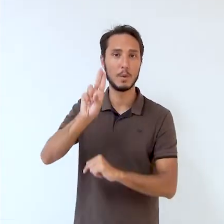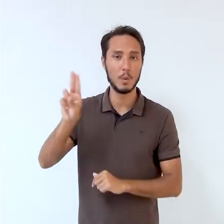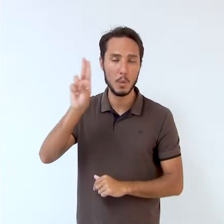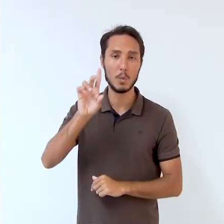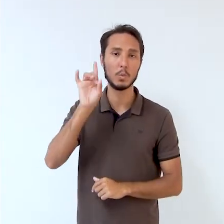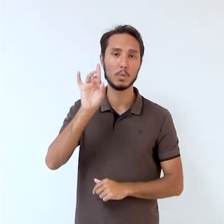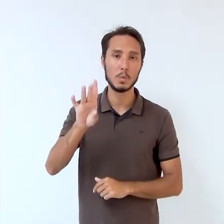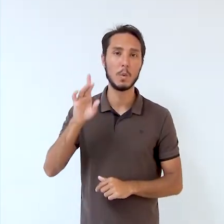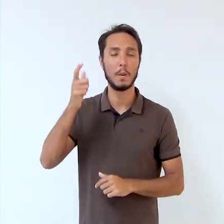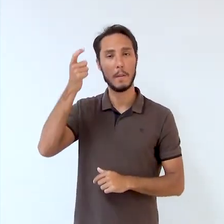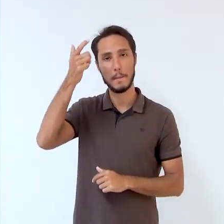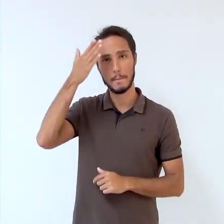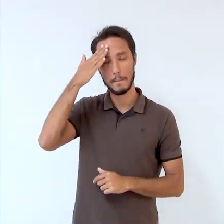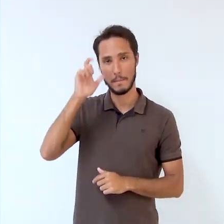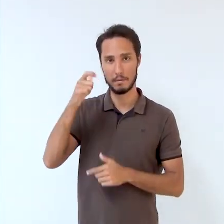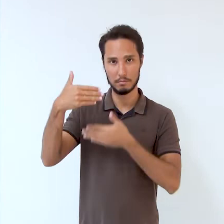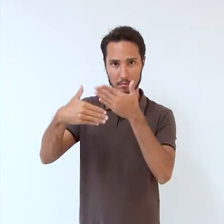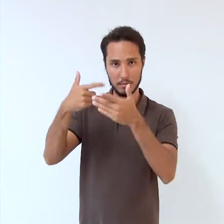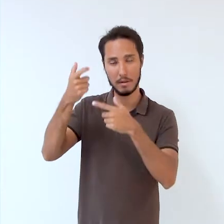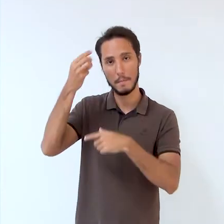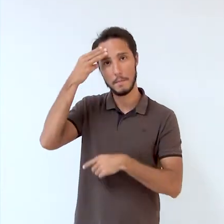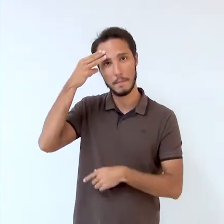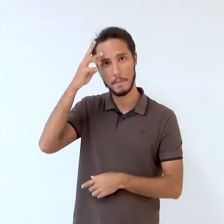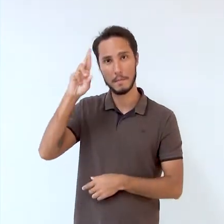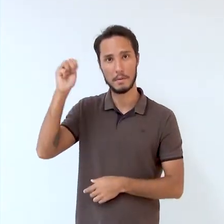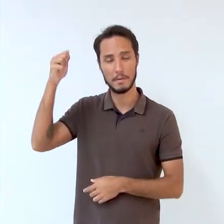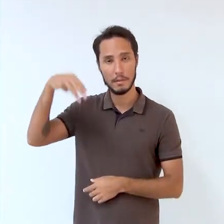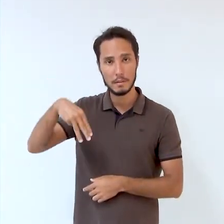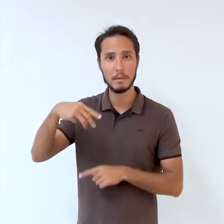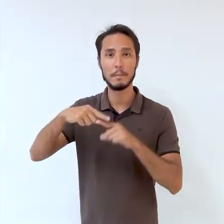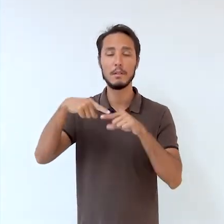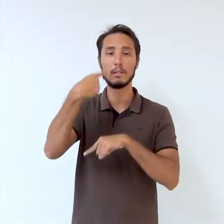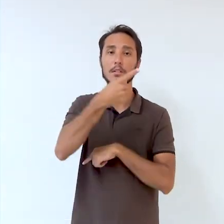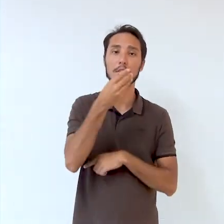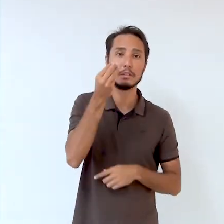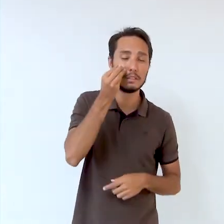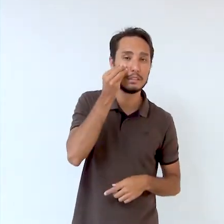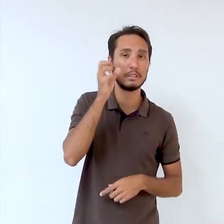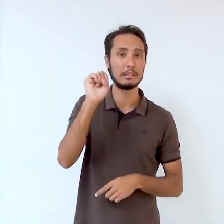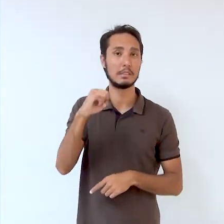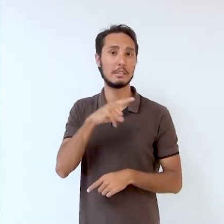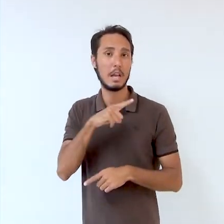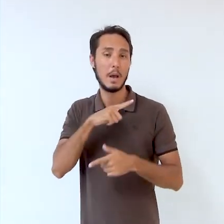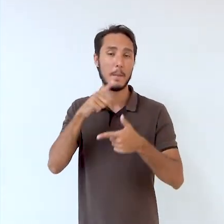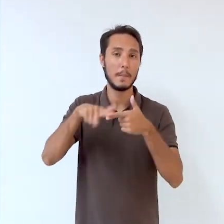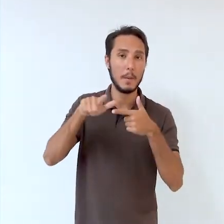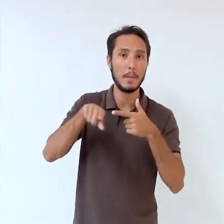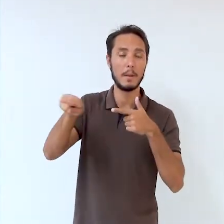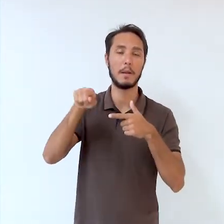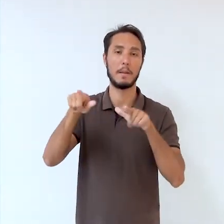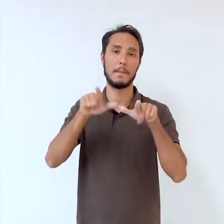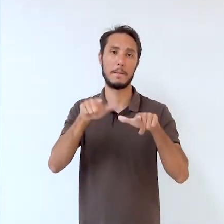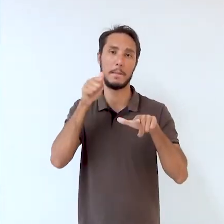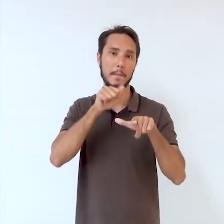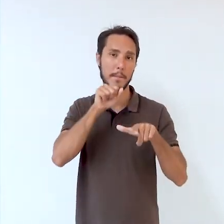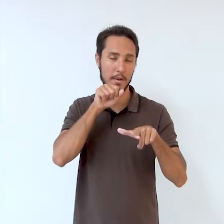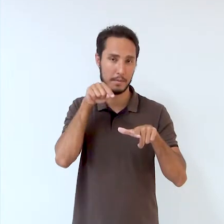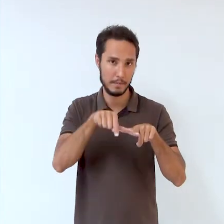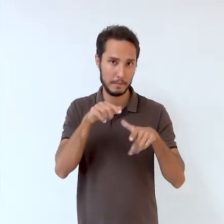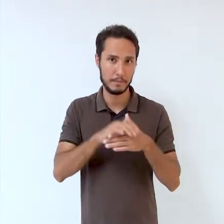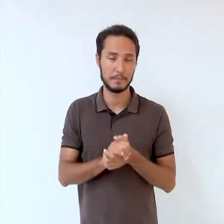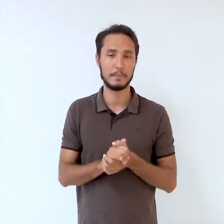componentes. Utilizamos apenas o processador e a memória RAM para depois testar se há problema na